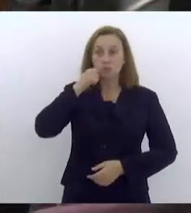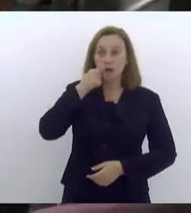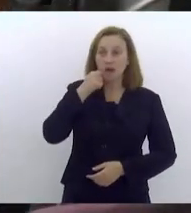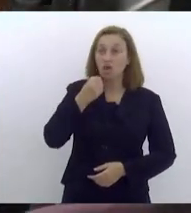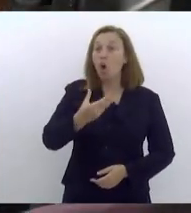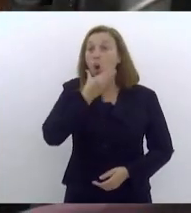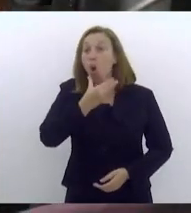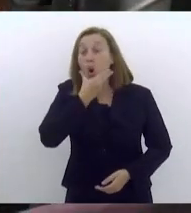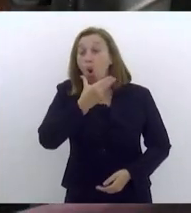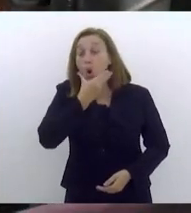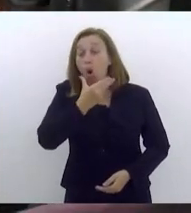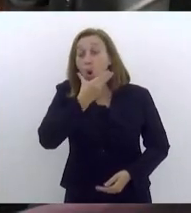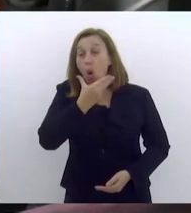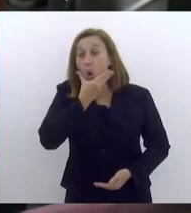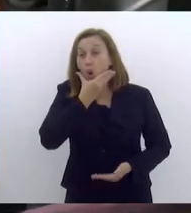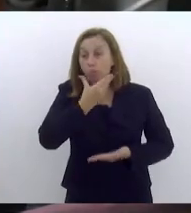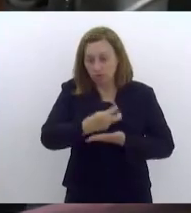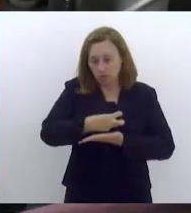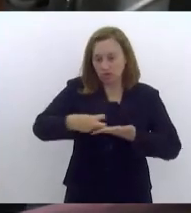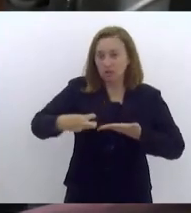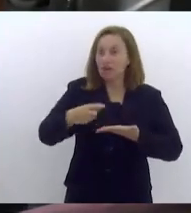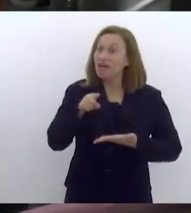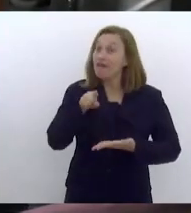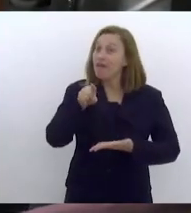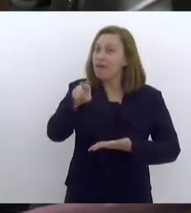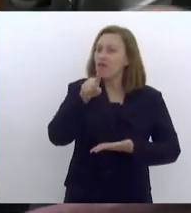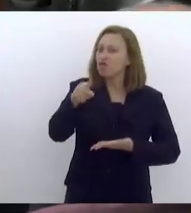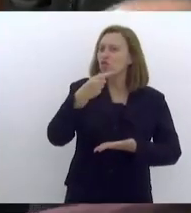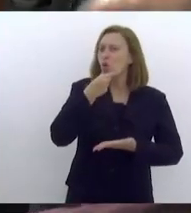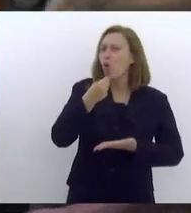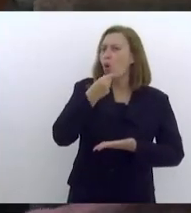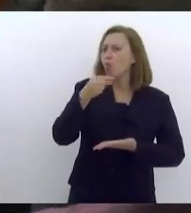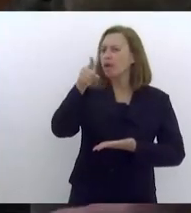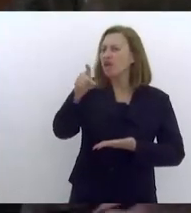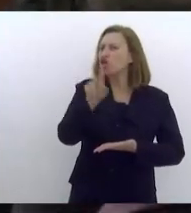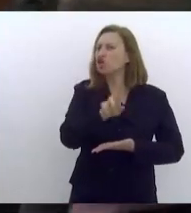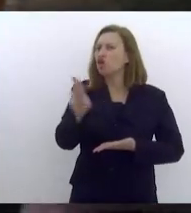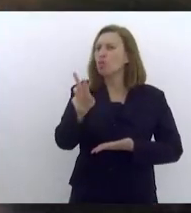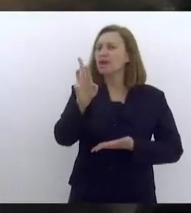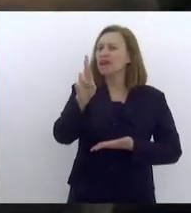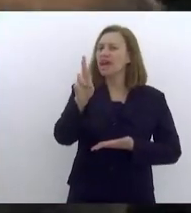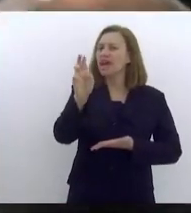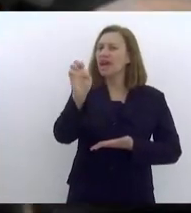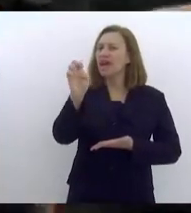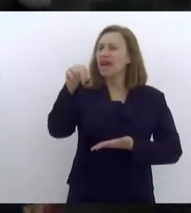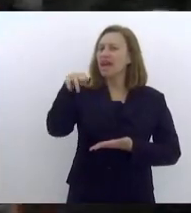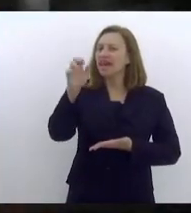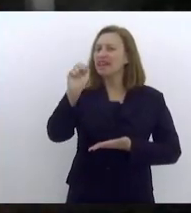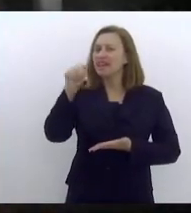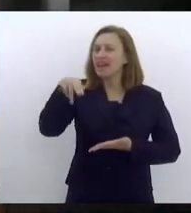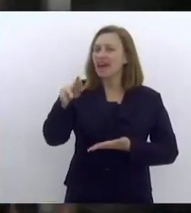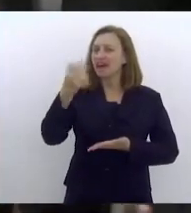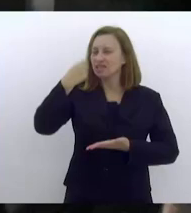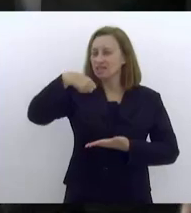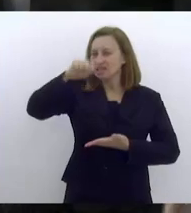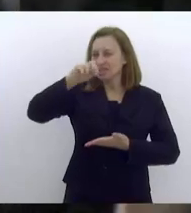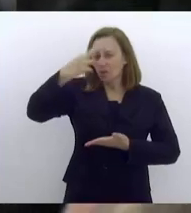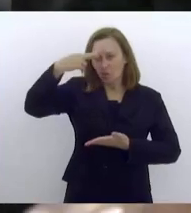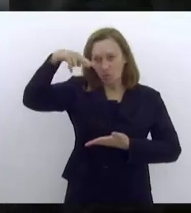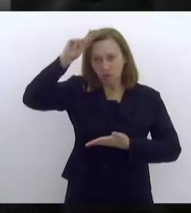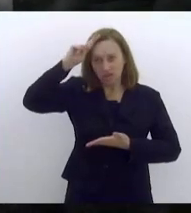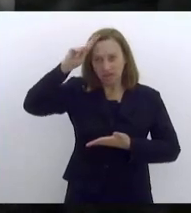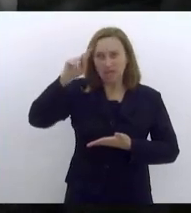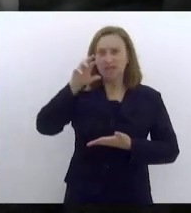e exonere esse cidadão aqui, chamado Renan Ferreirinha do